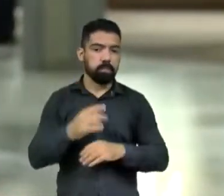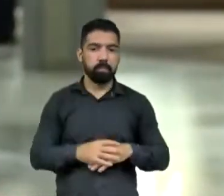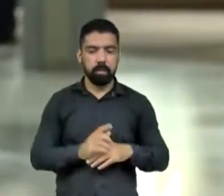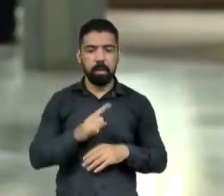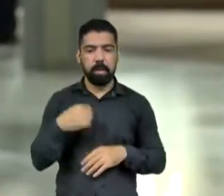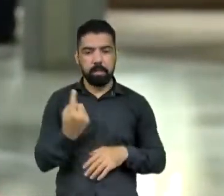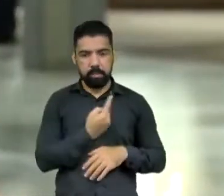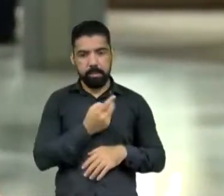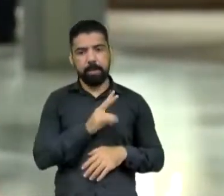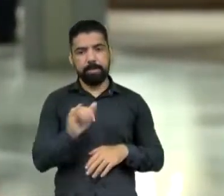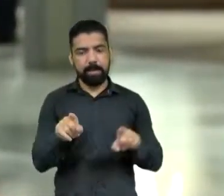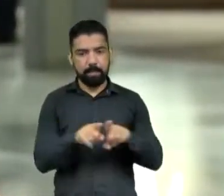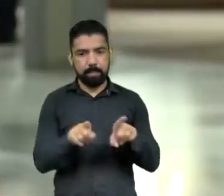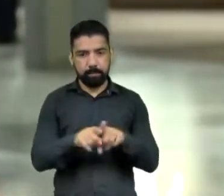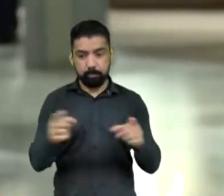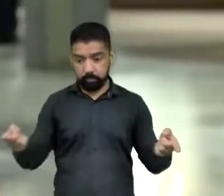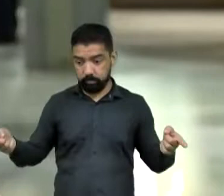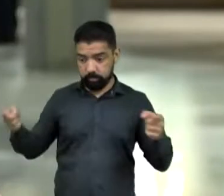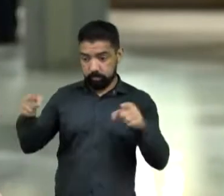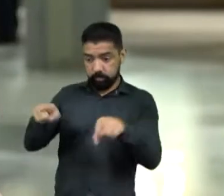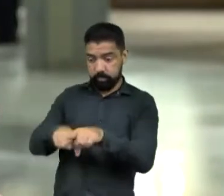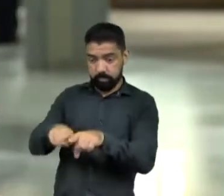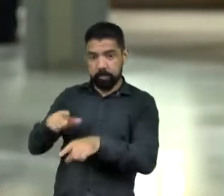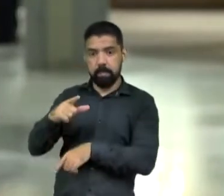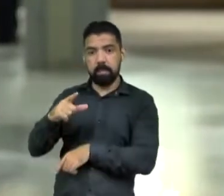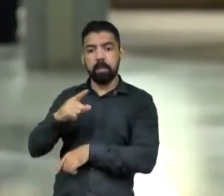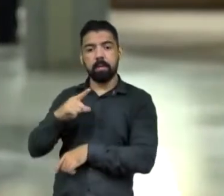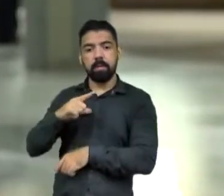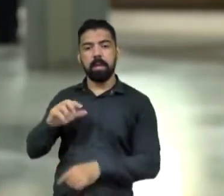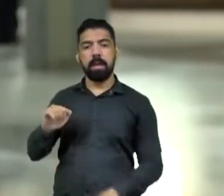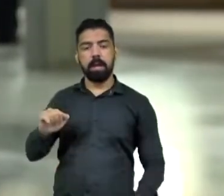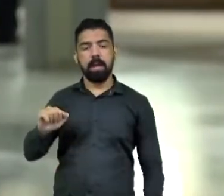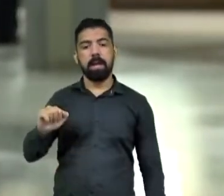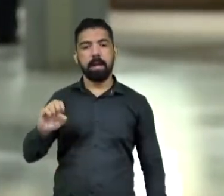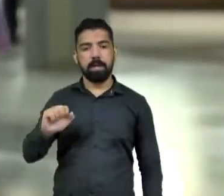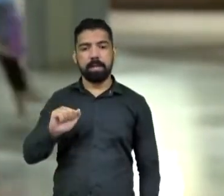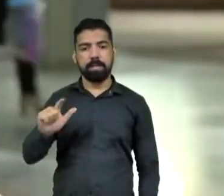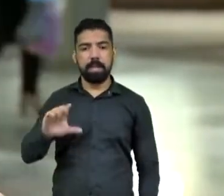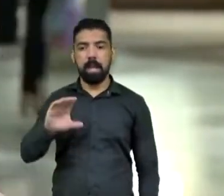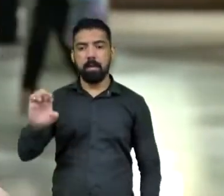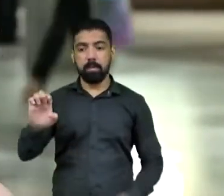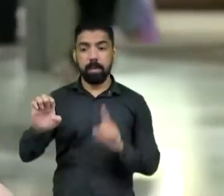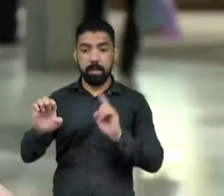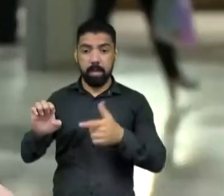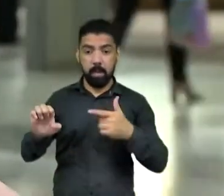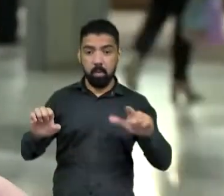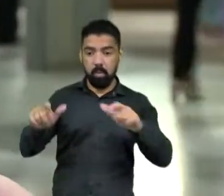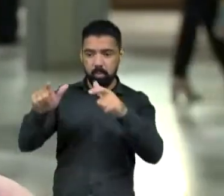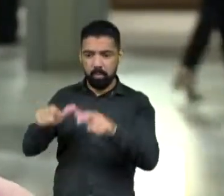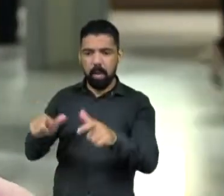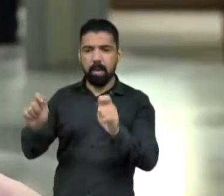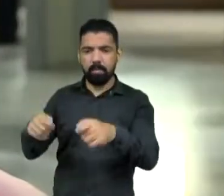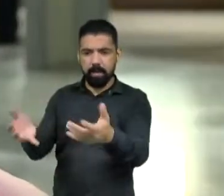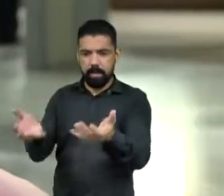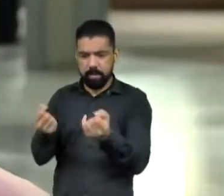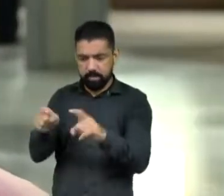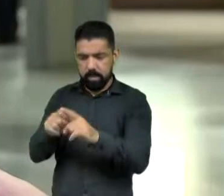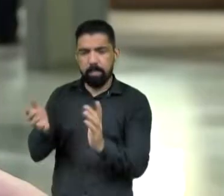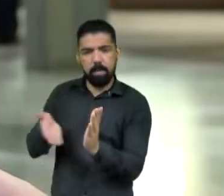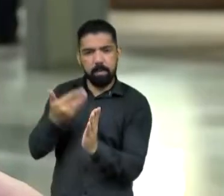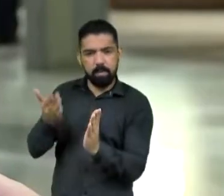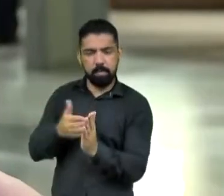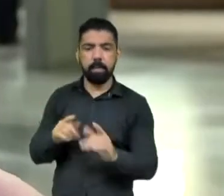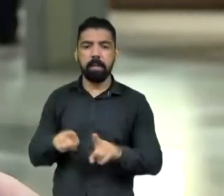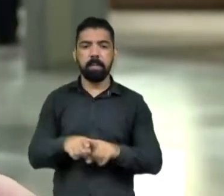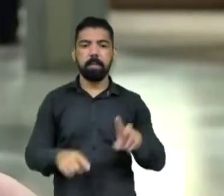como parceiros, nós temos a SALSE, que também é outro ponto de arrecadação. Nós temos como parceiro